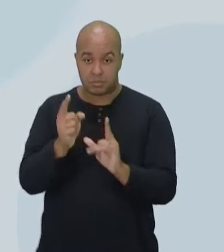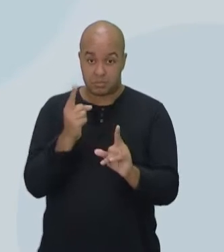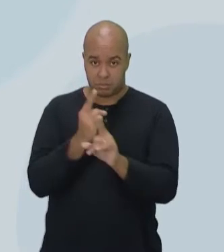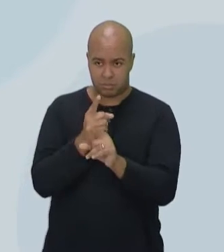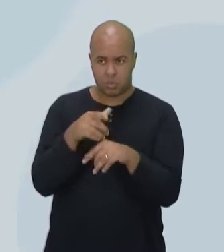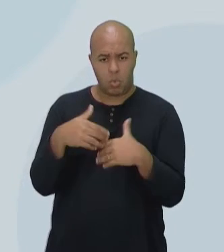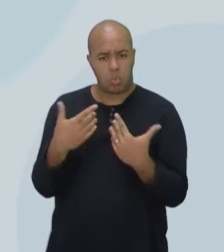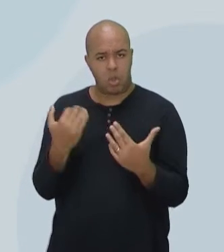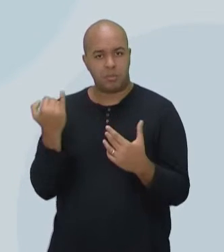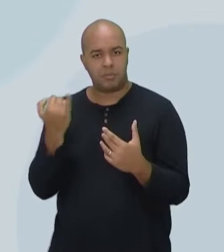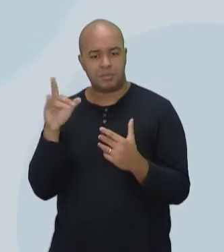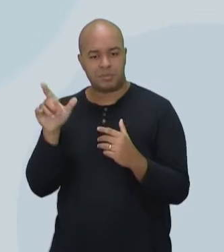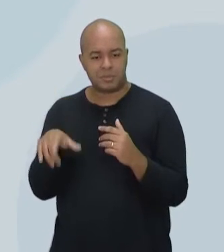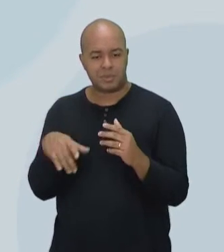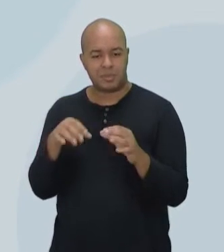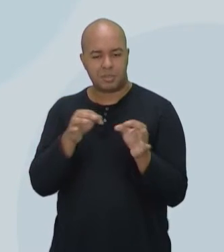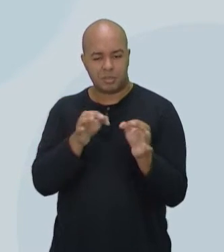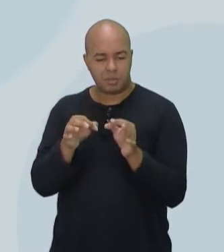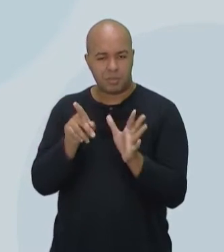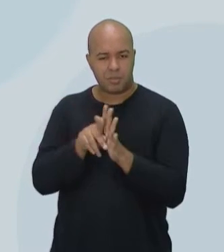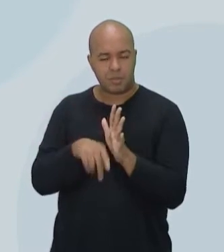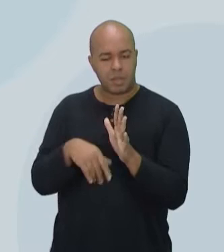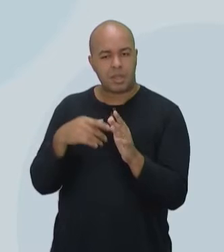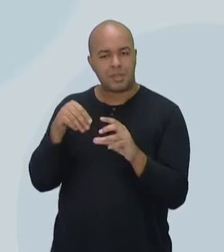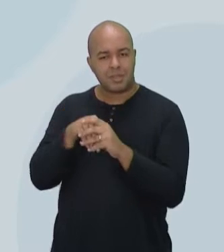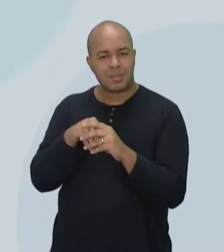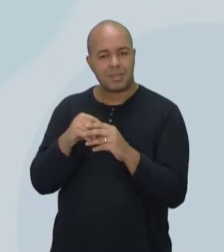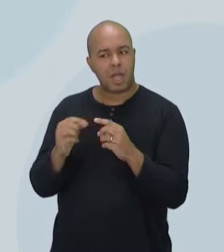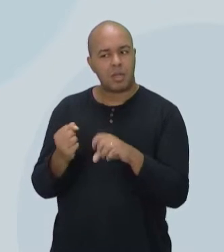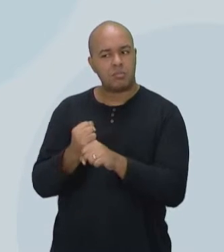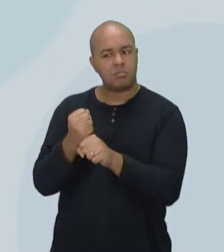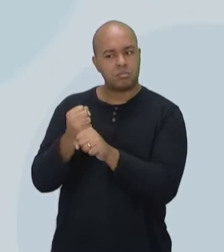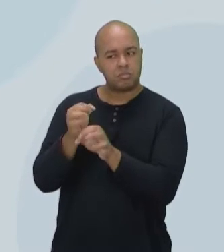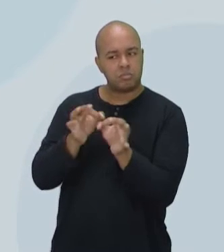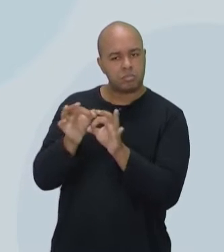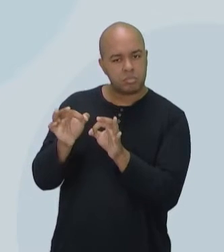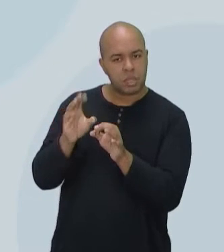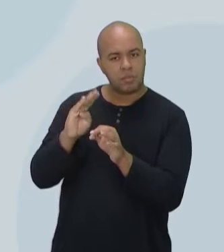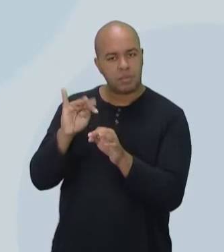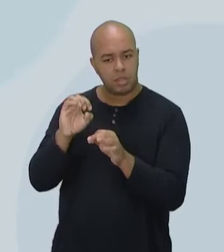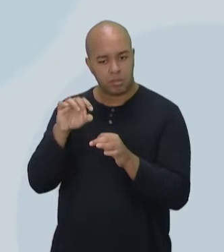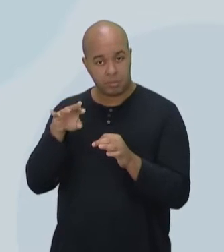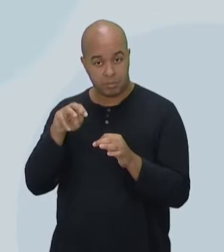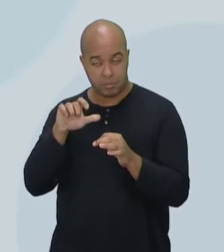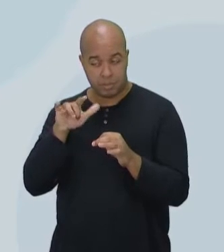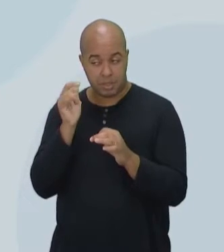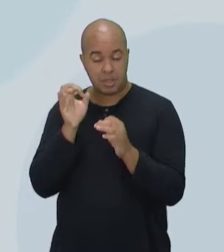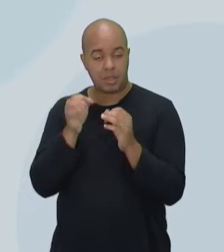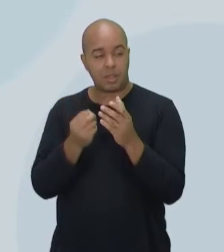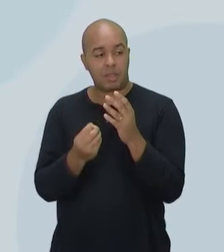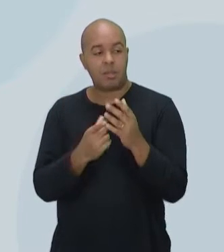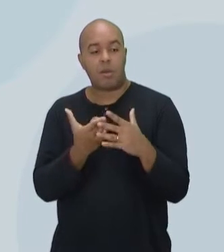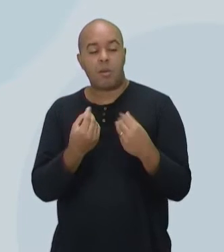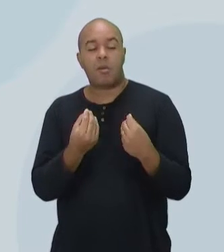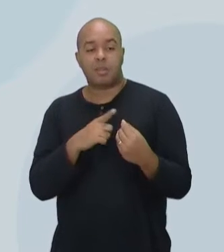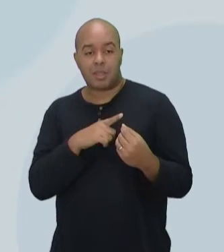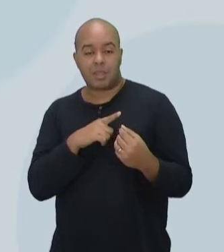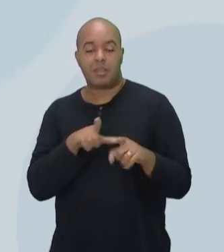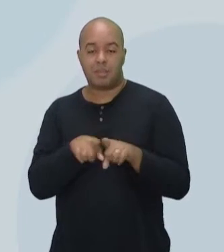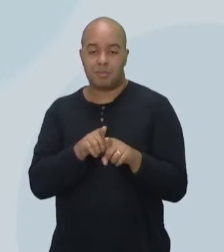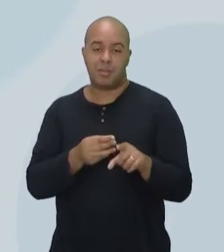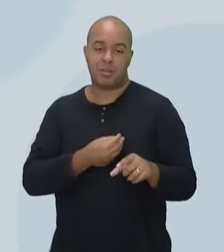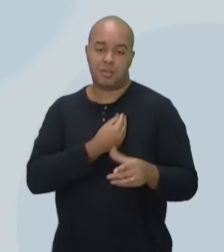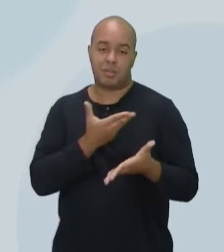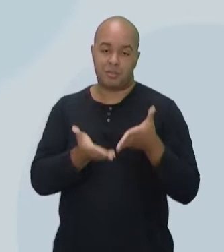descobrir qual a importância desses elementos na constituição de biomoléculas, na existência e